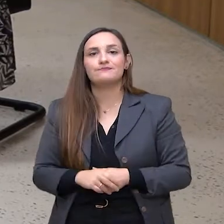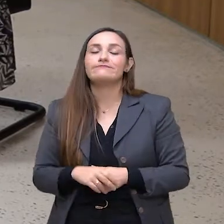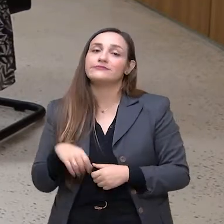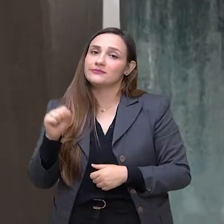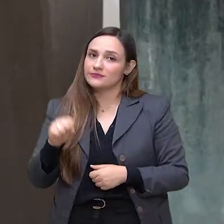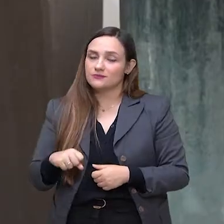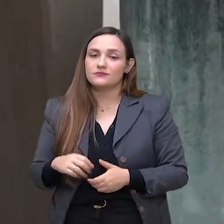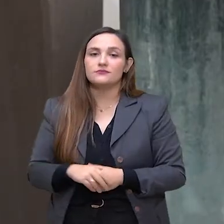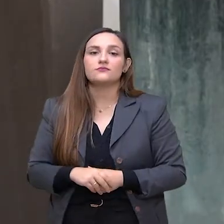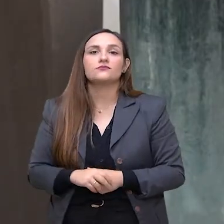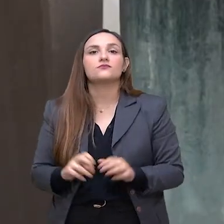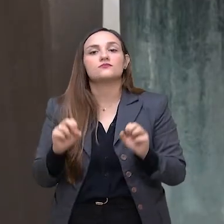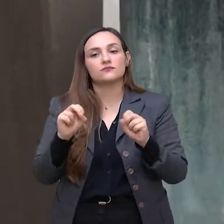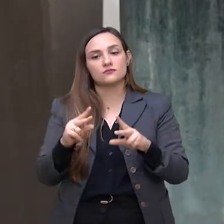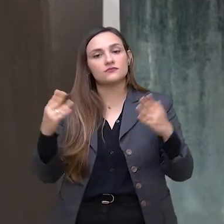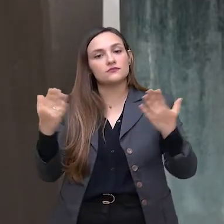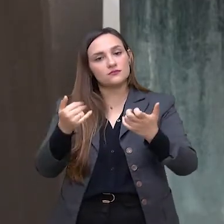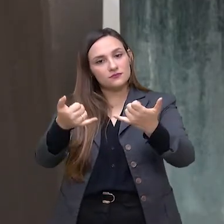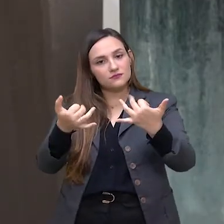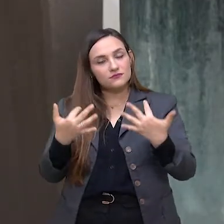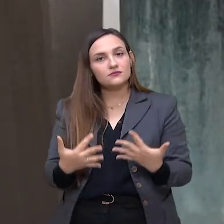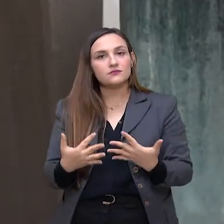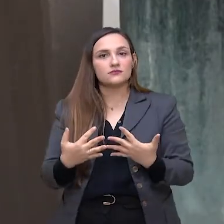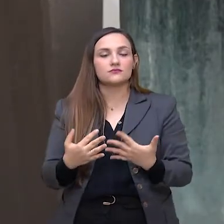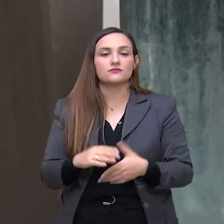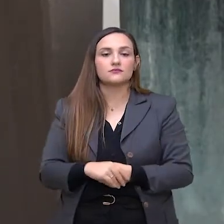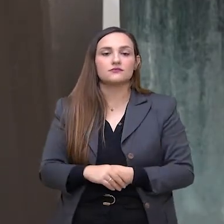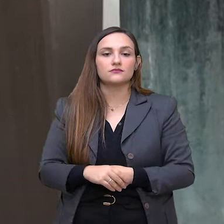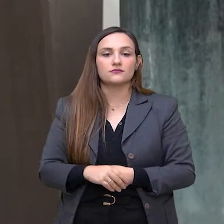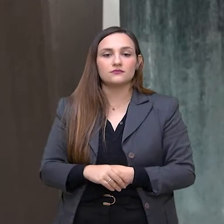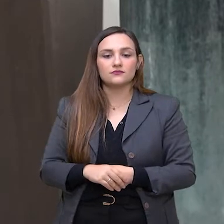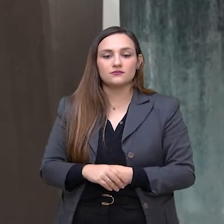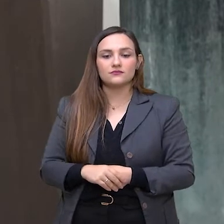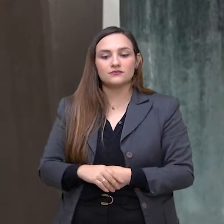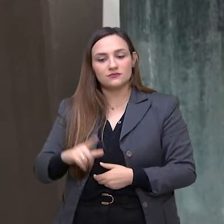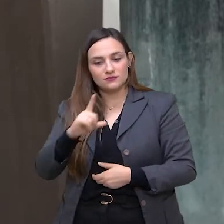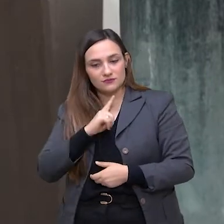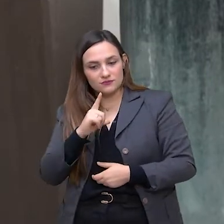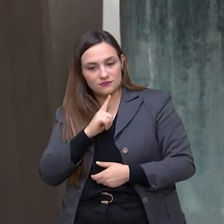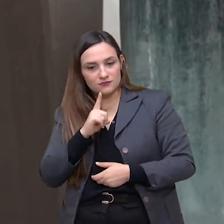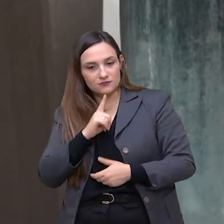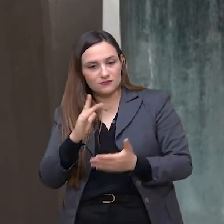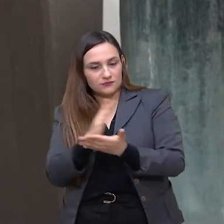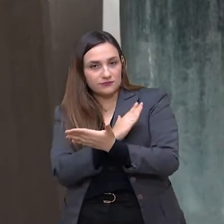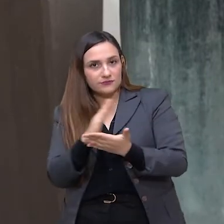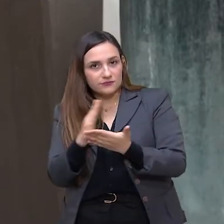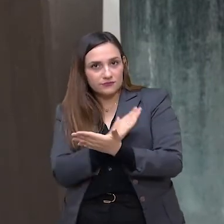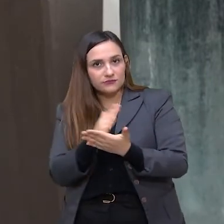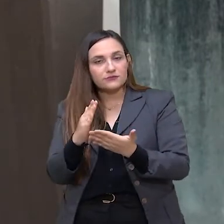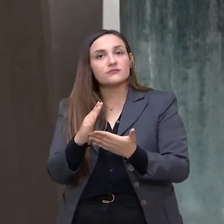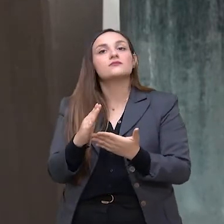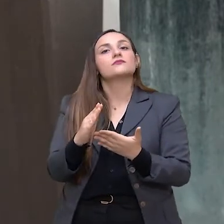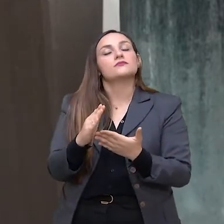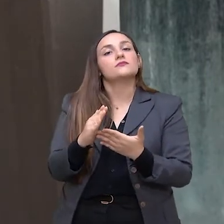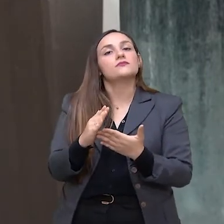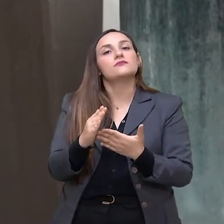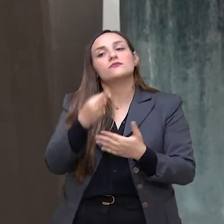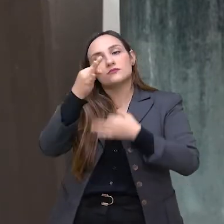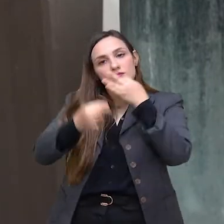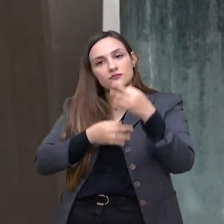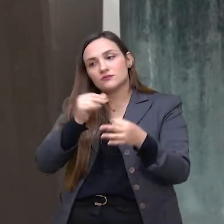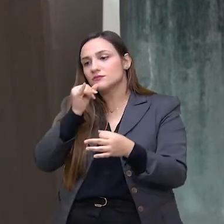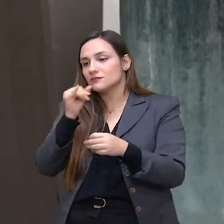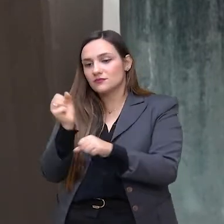ainda, falando do plano, a gente já falou de alguns indicadores, né? Como, por exemplo,